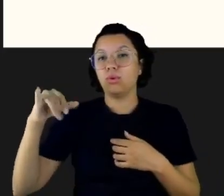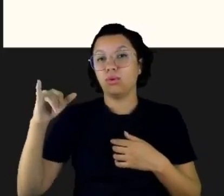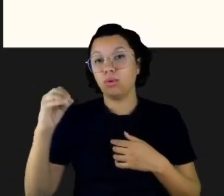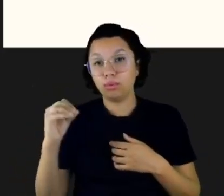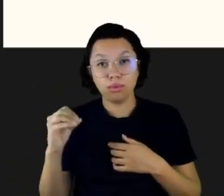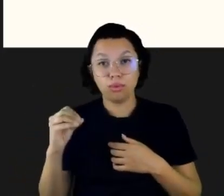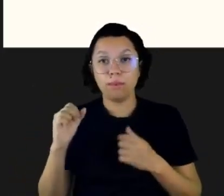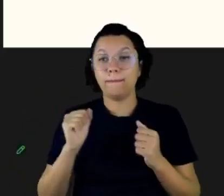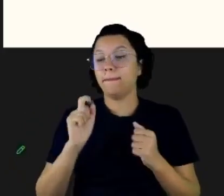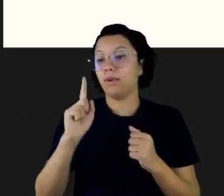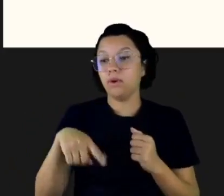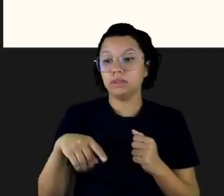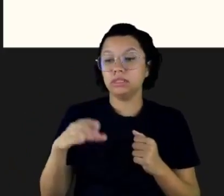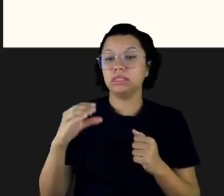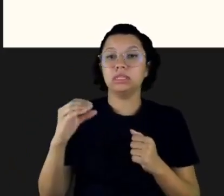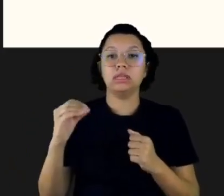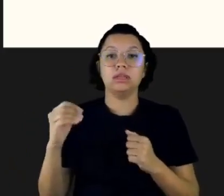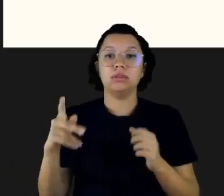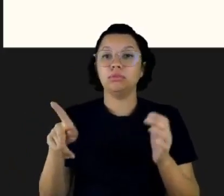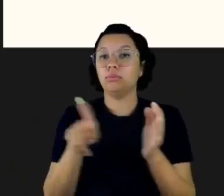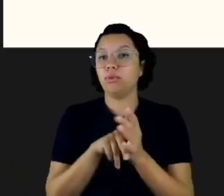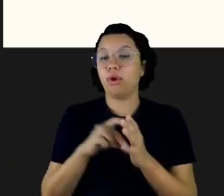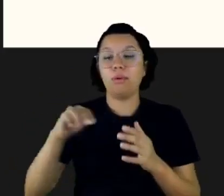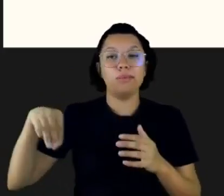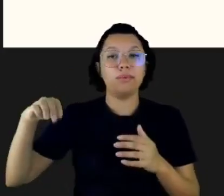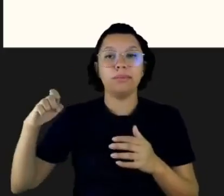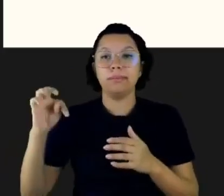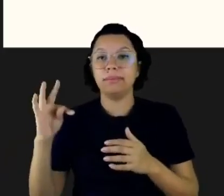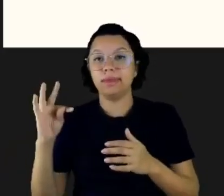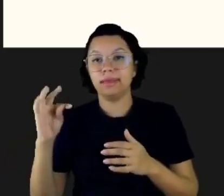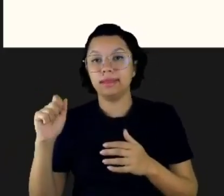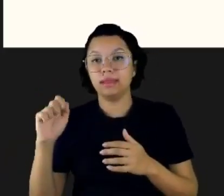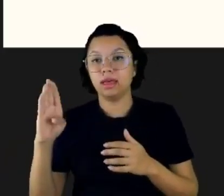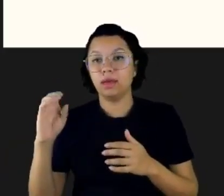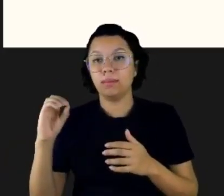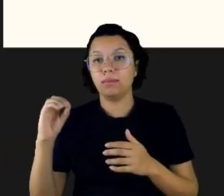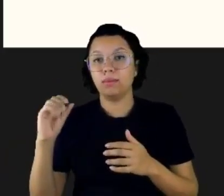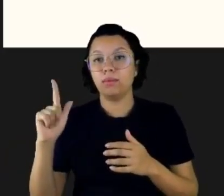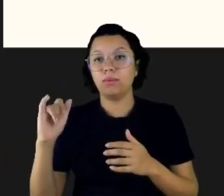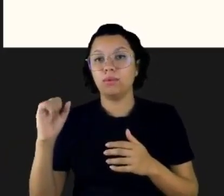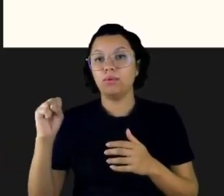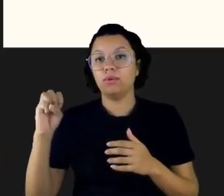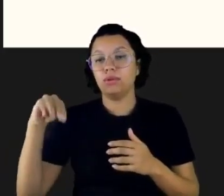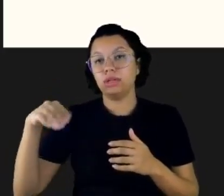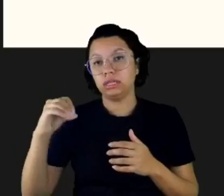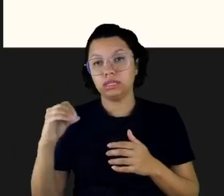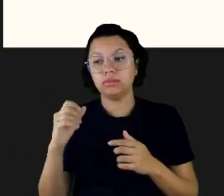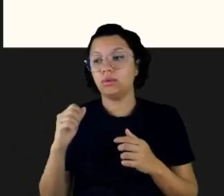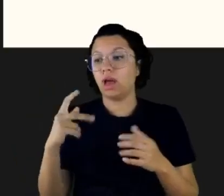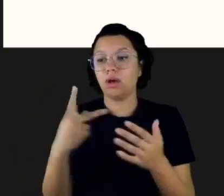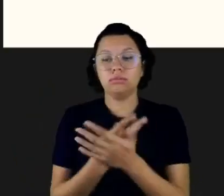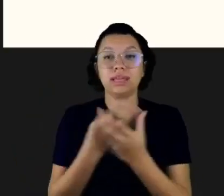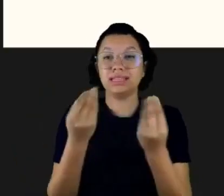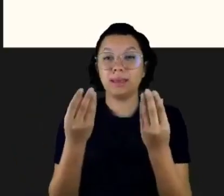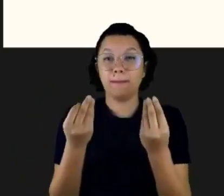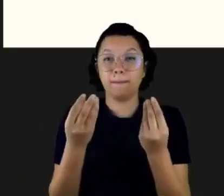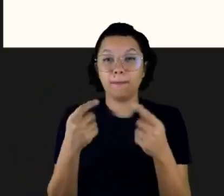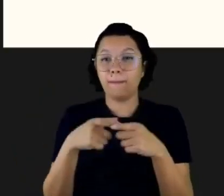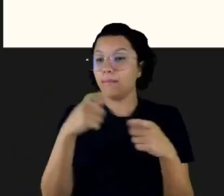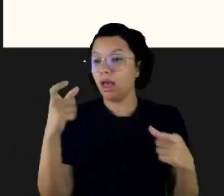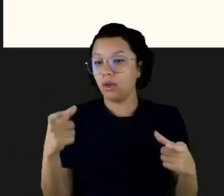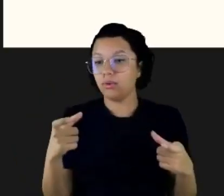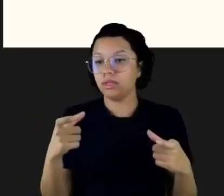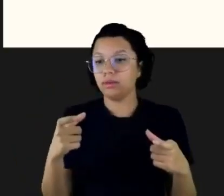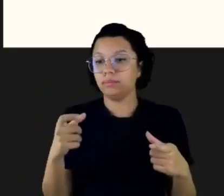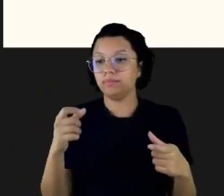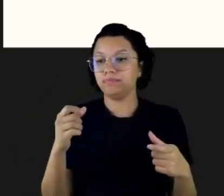orgânica mesmo do metabolismo. Podem ser, o que é mais comum de causar delírio é isso, quadros de infecção.